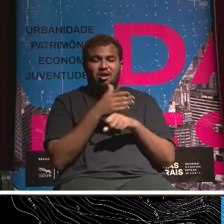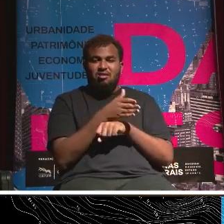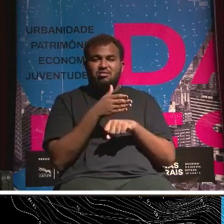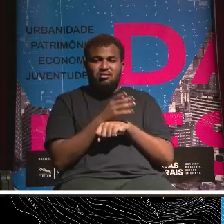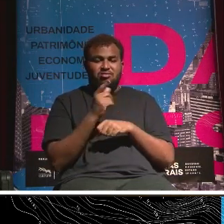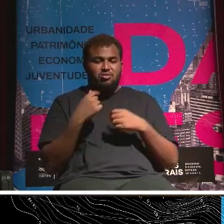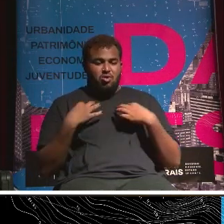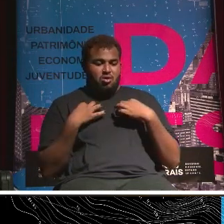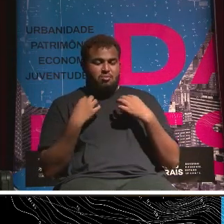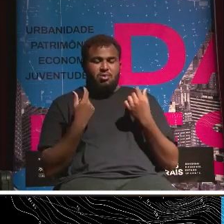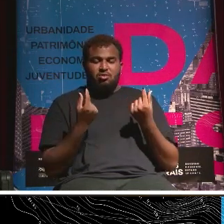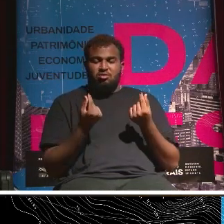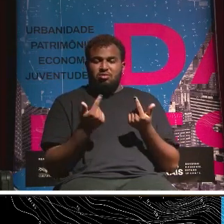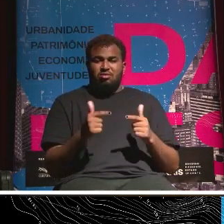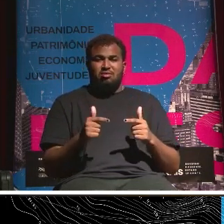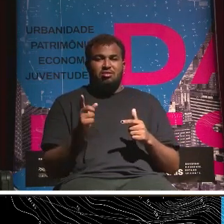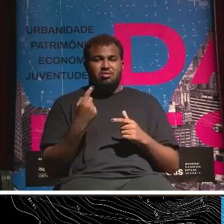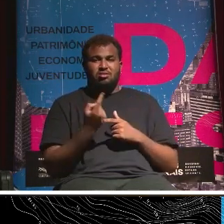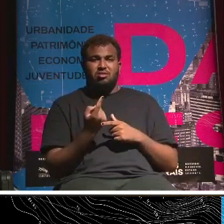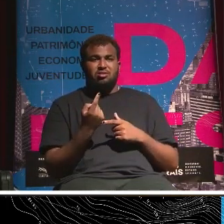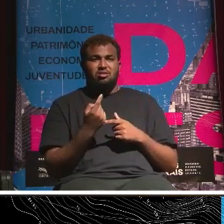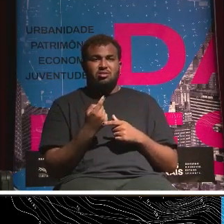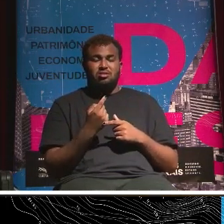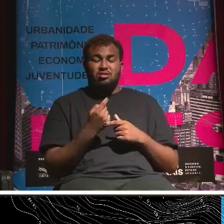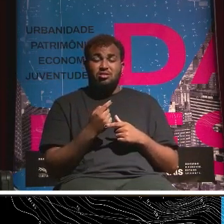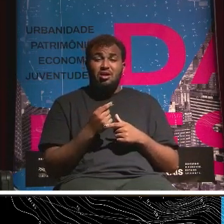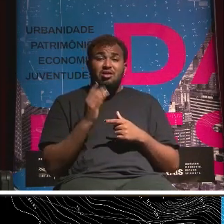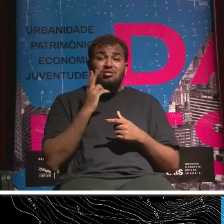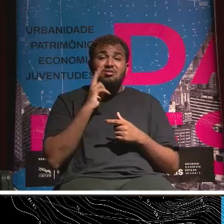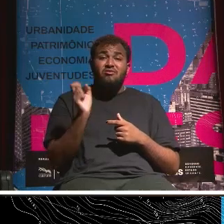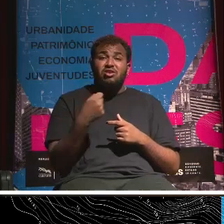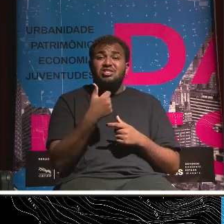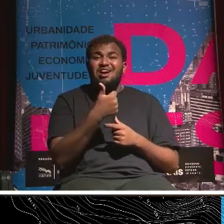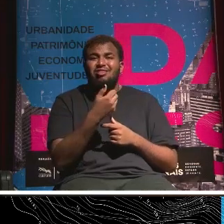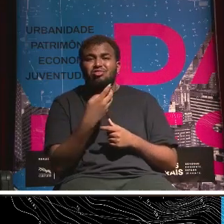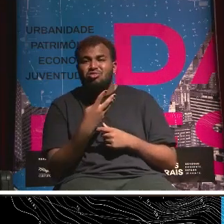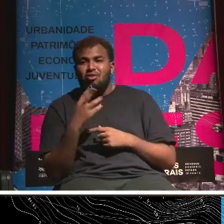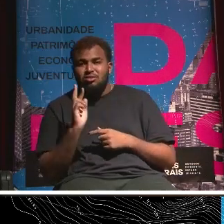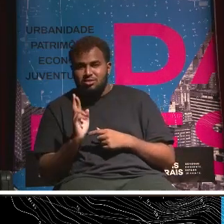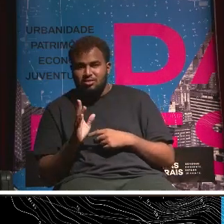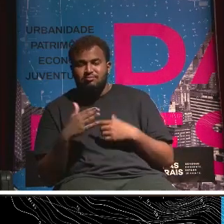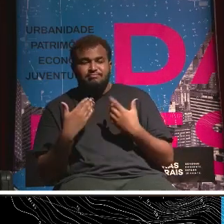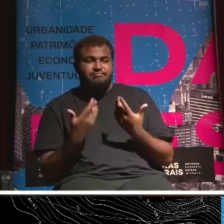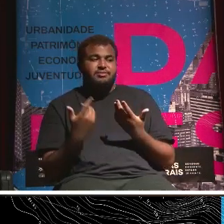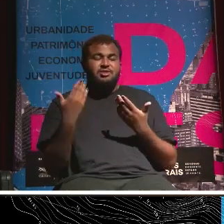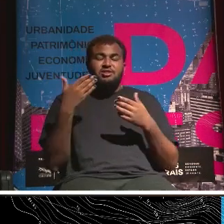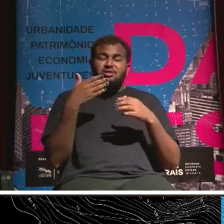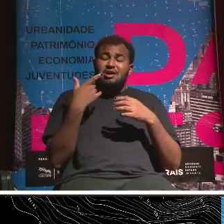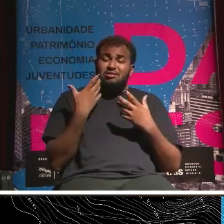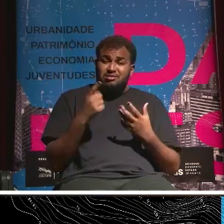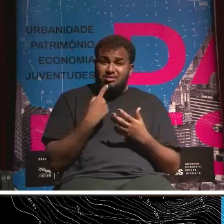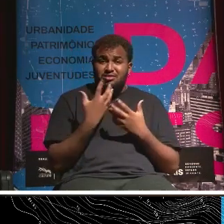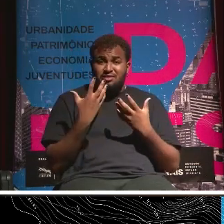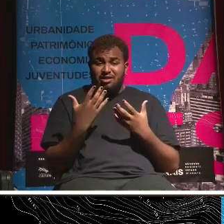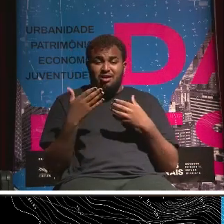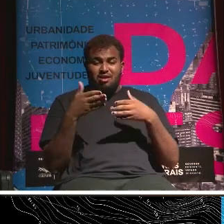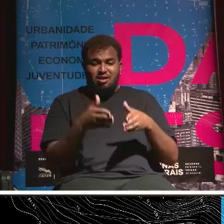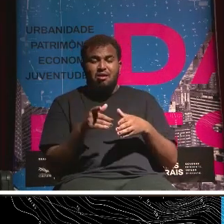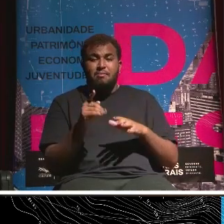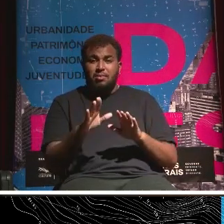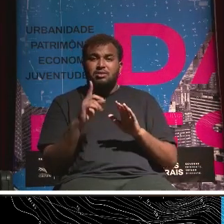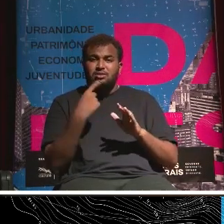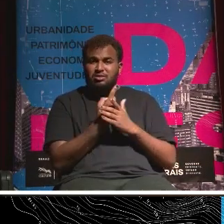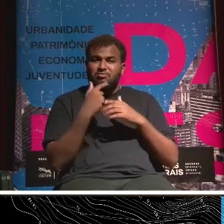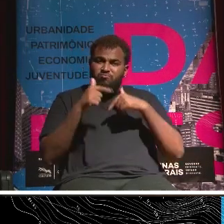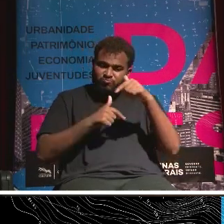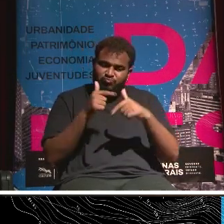roupa, a gente não tem grana para consumir uma cerveja de R$14. Então, a gente quer estar lá, mas a gente não pode, então a gente vai estar trabalhando. Porque,